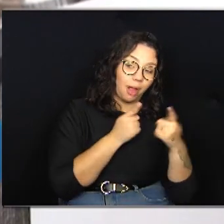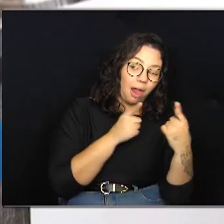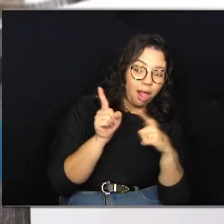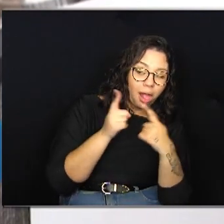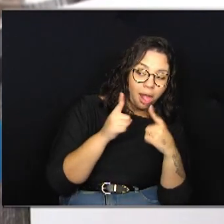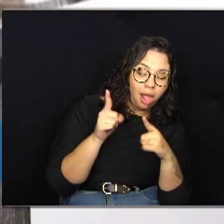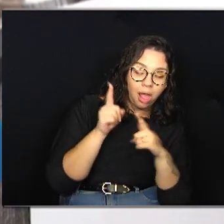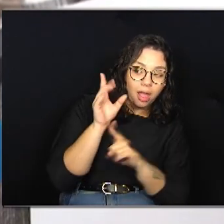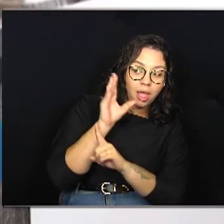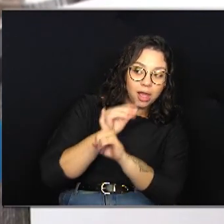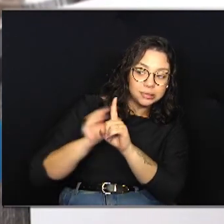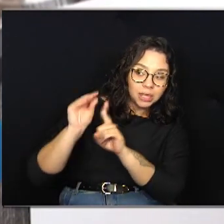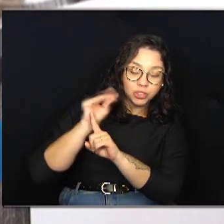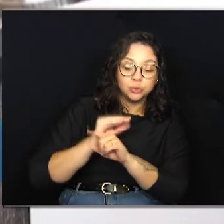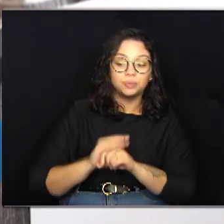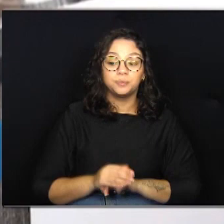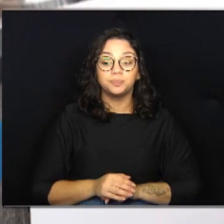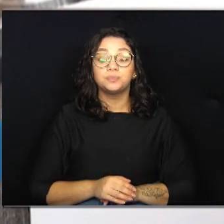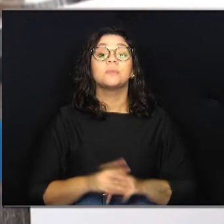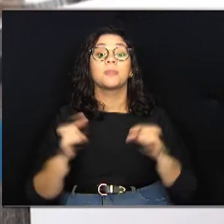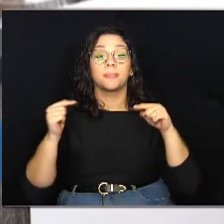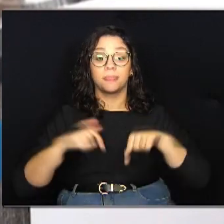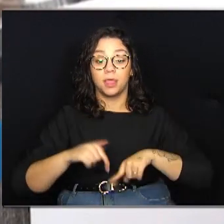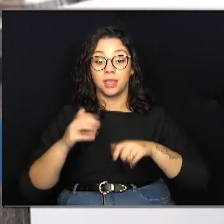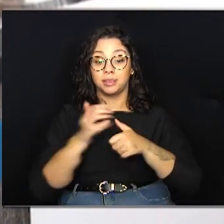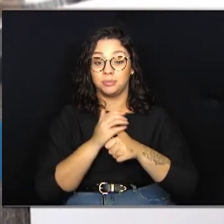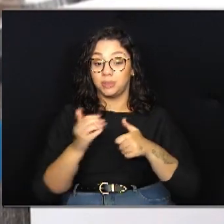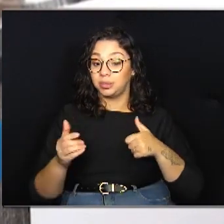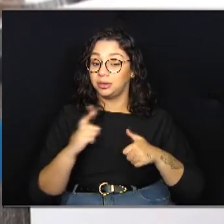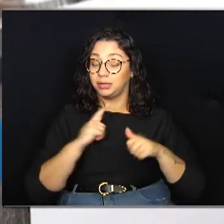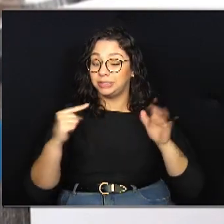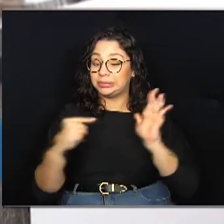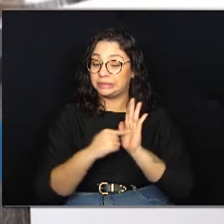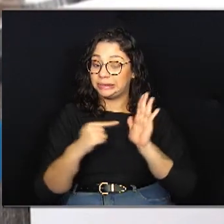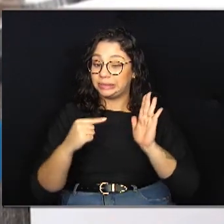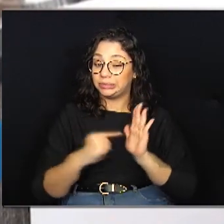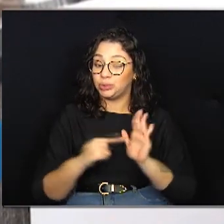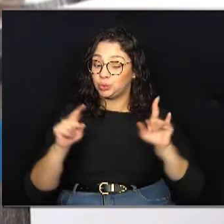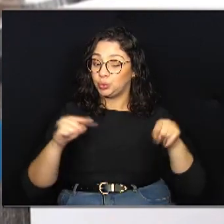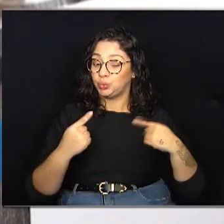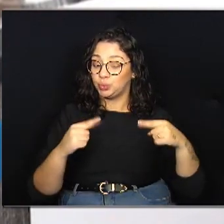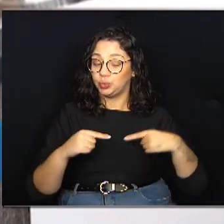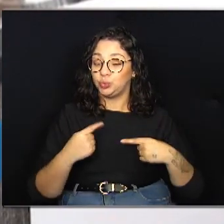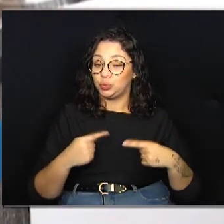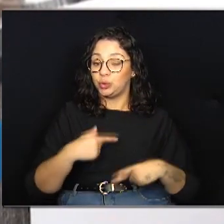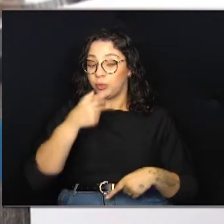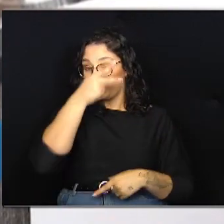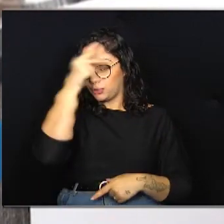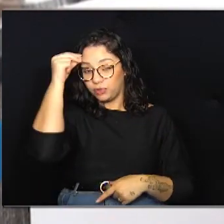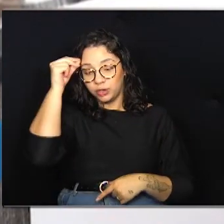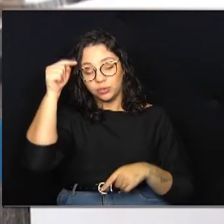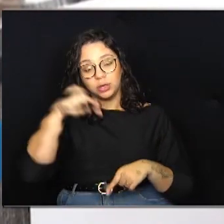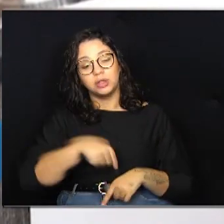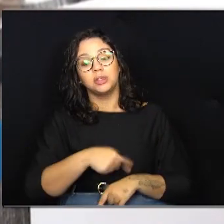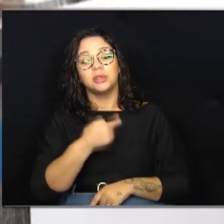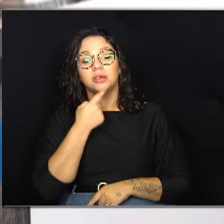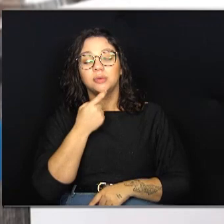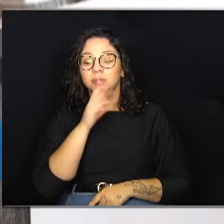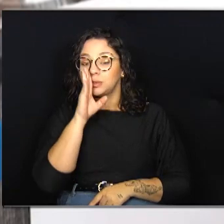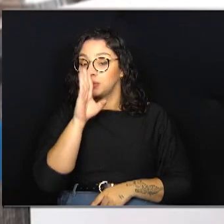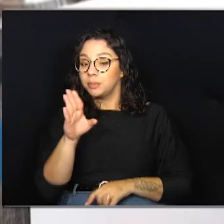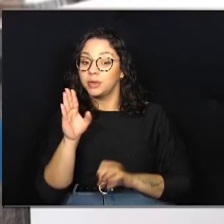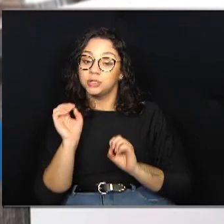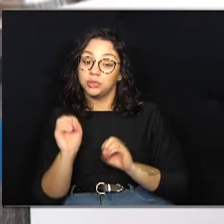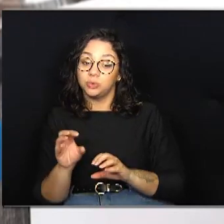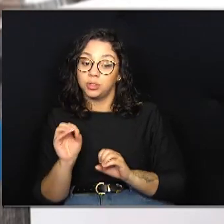assédio. Nós aqui, o nosso mandato tem recebido muita denúncia de assédio moral na Prefeitura Municipal de Campinas, principalmente na área da educação,